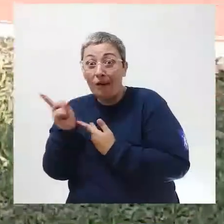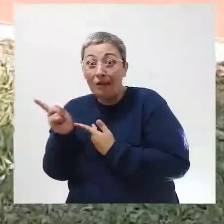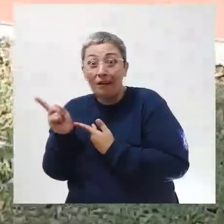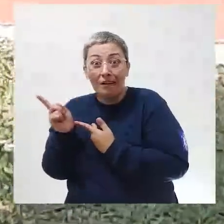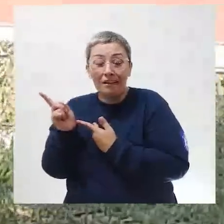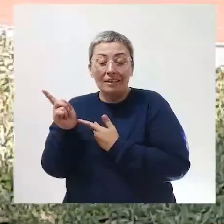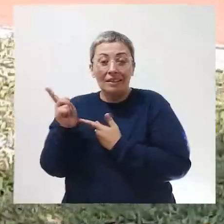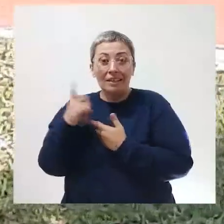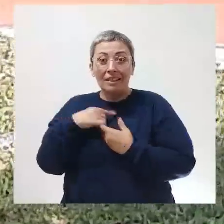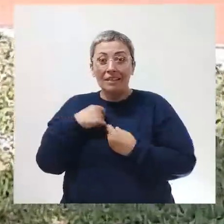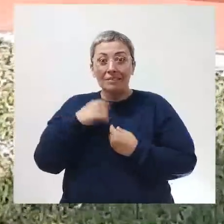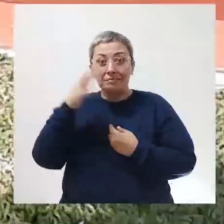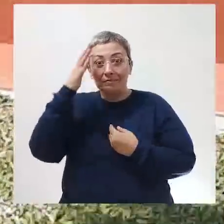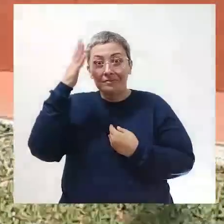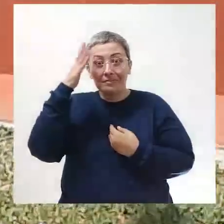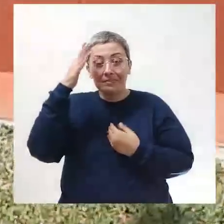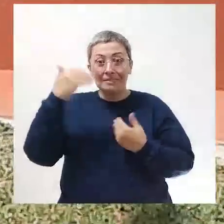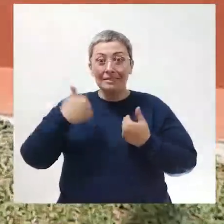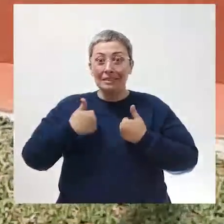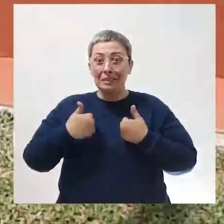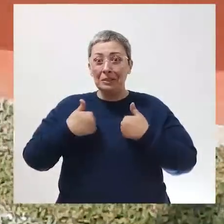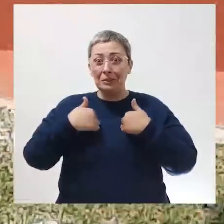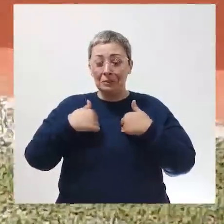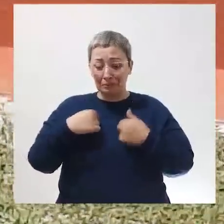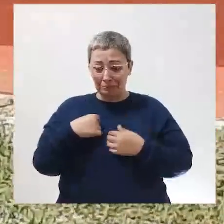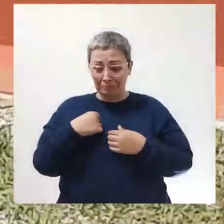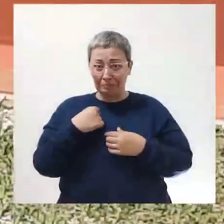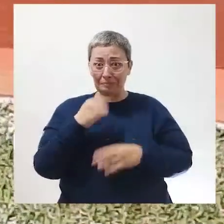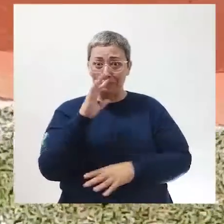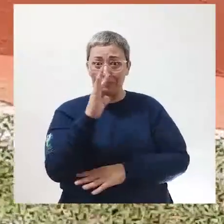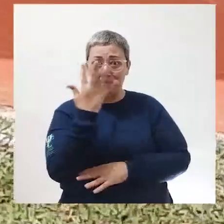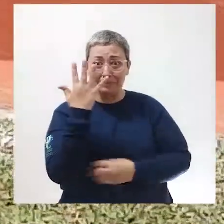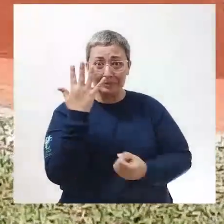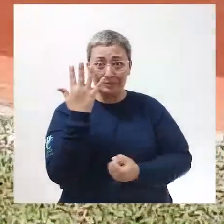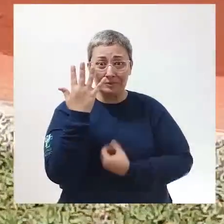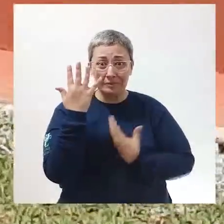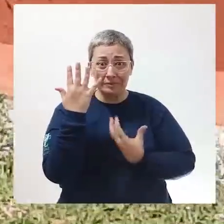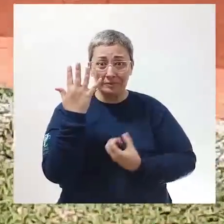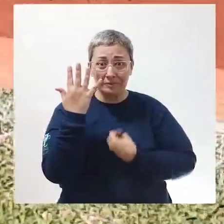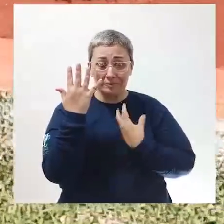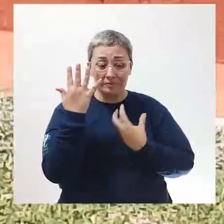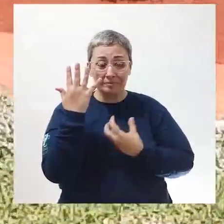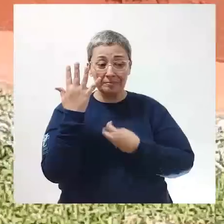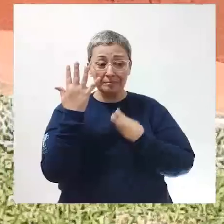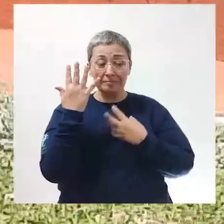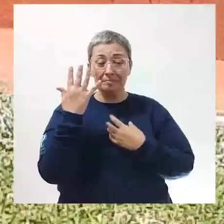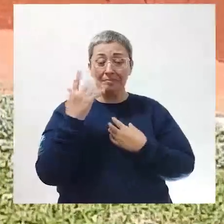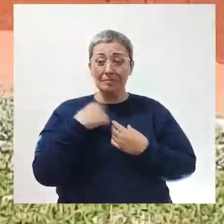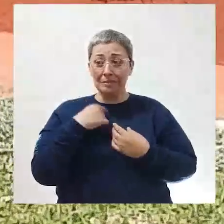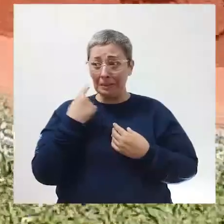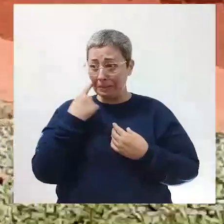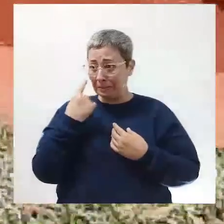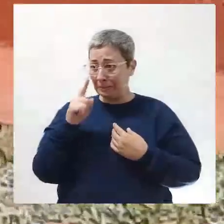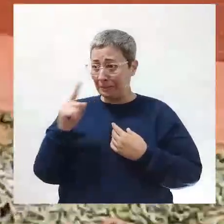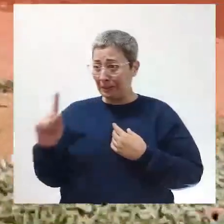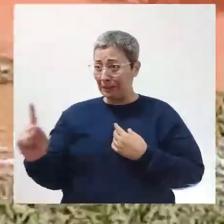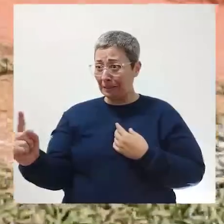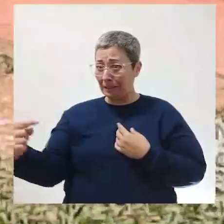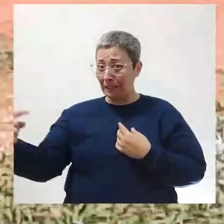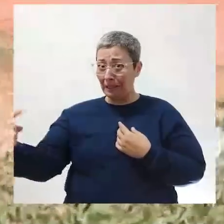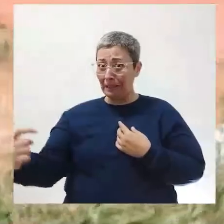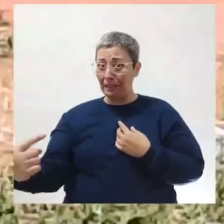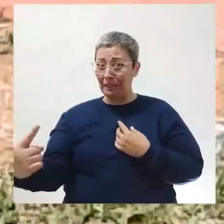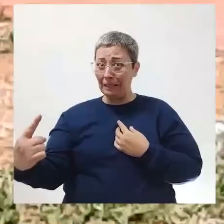Olha lá. Imaginem eu, no nosso pé de poesia, vendo ele